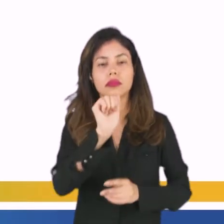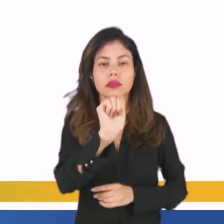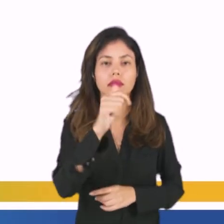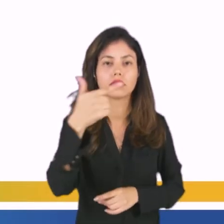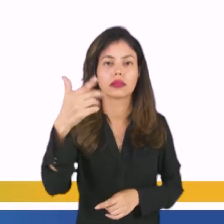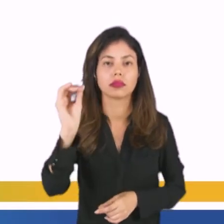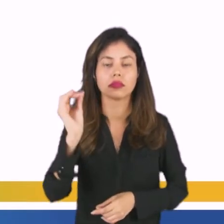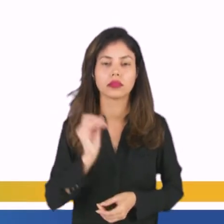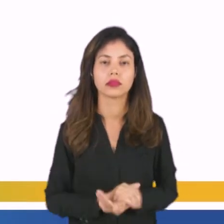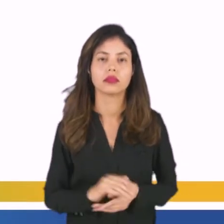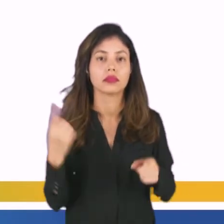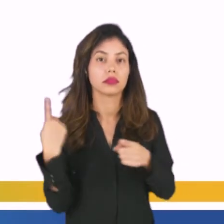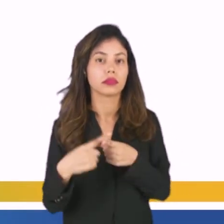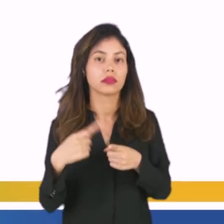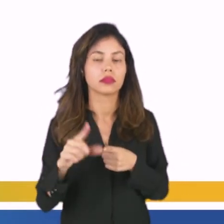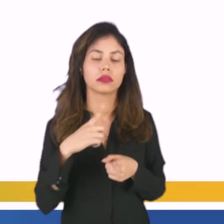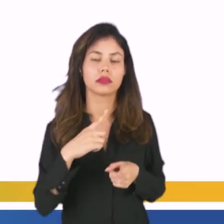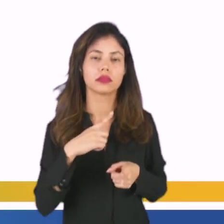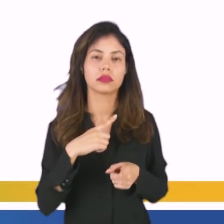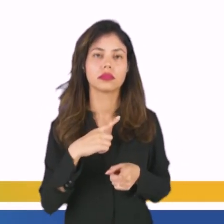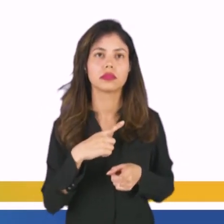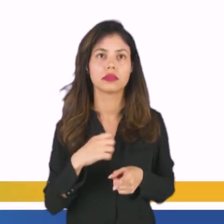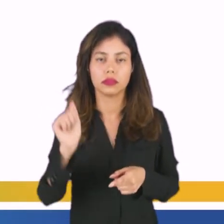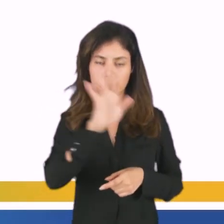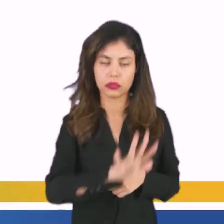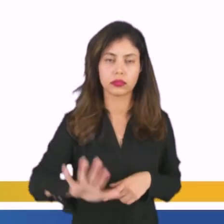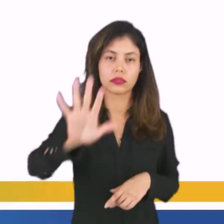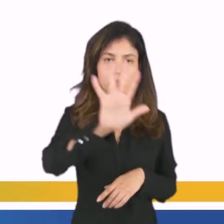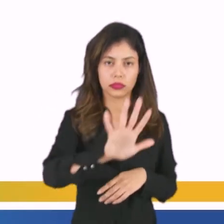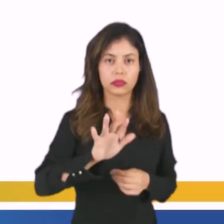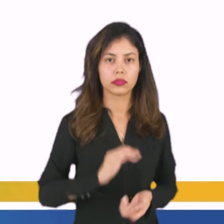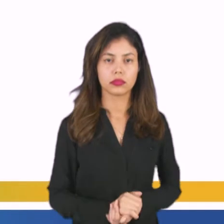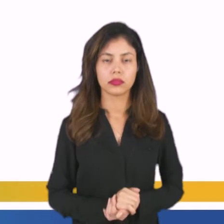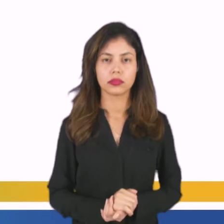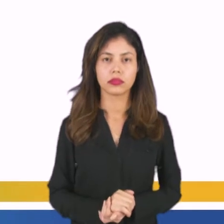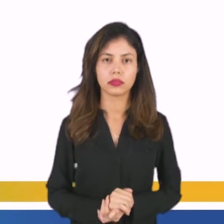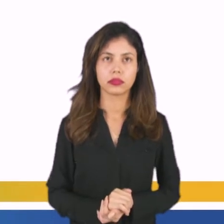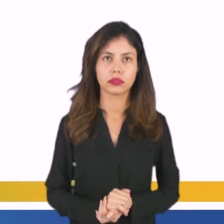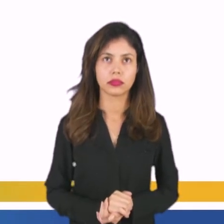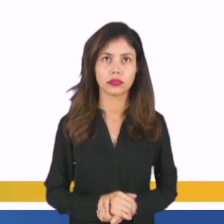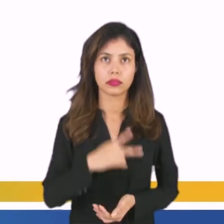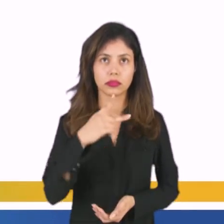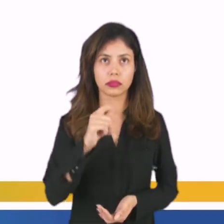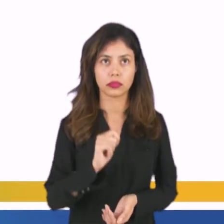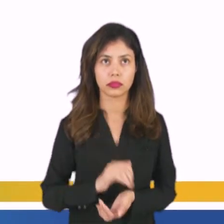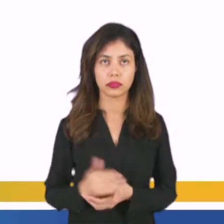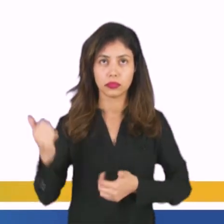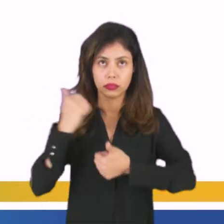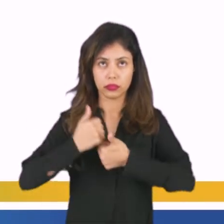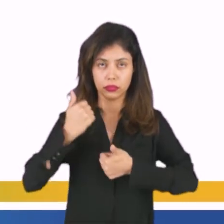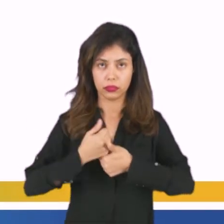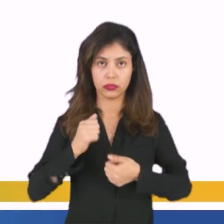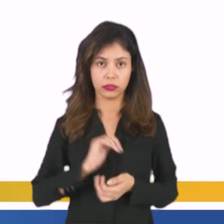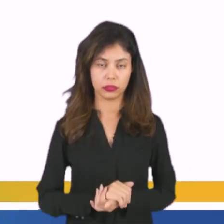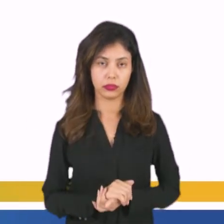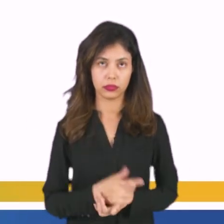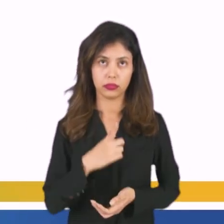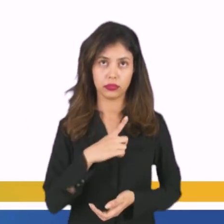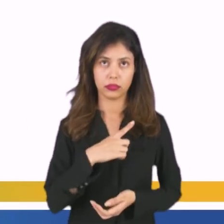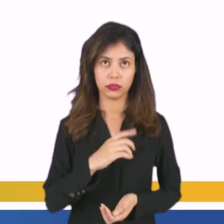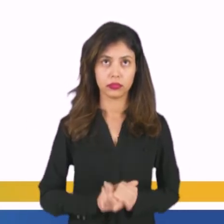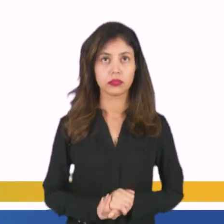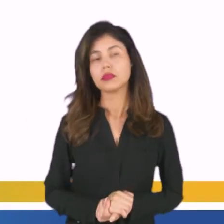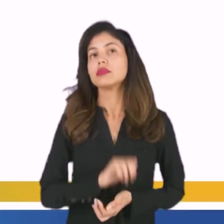o 20º termo, porque nós temos agora a generalização para a nossa PA. Então, substituindo os valores,